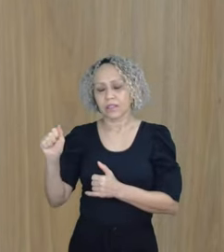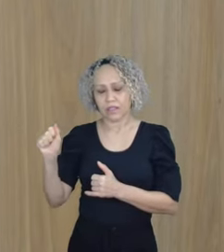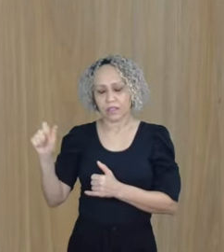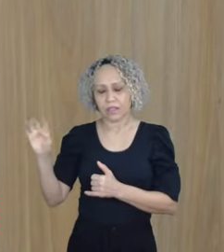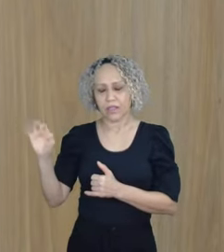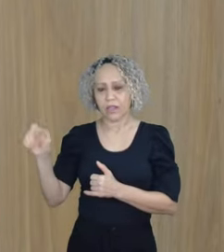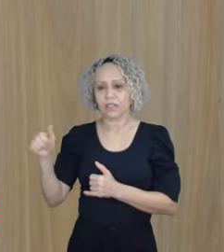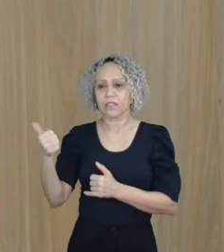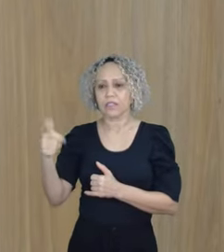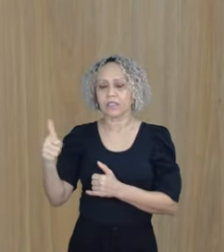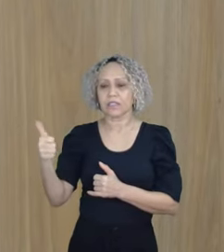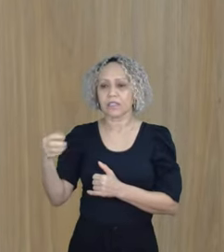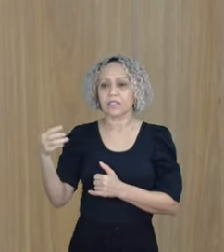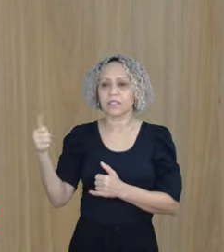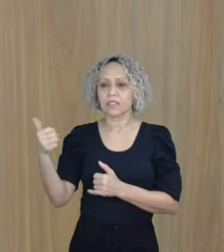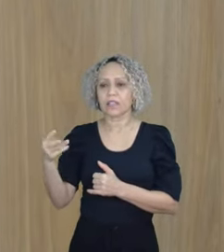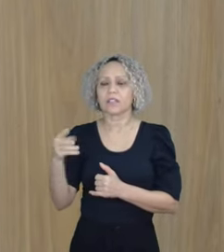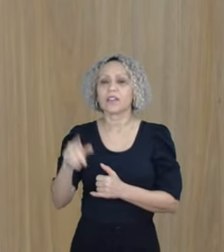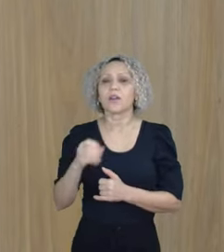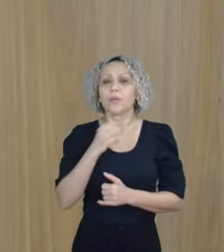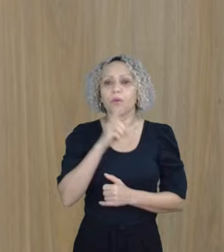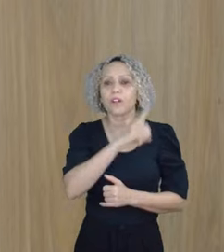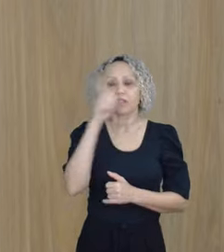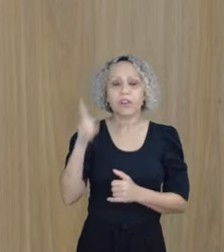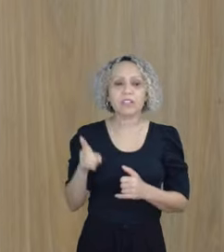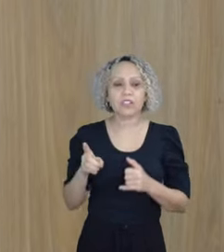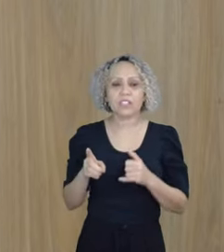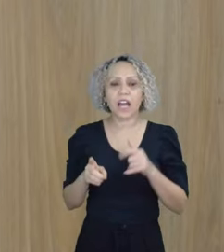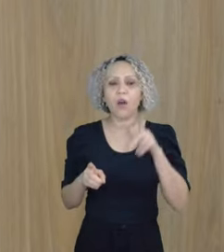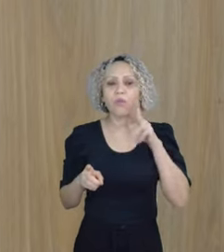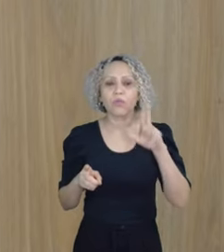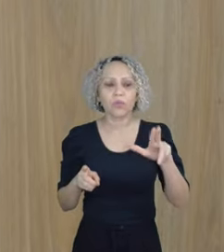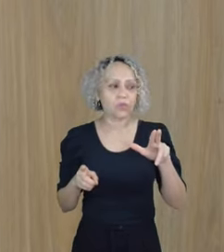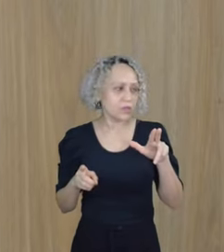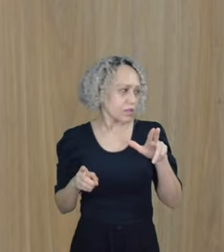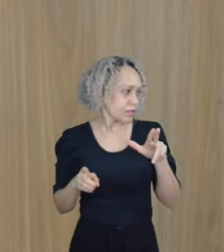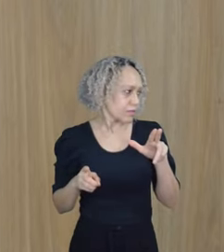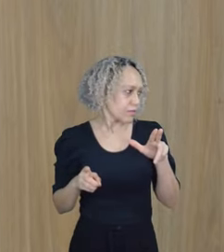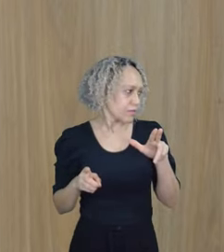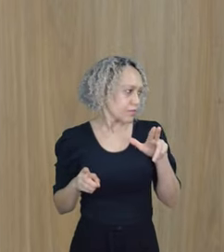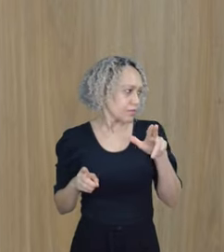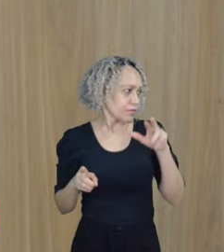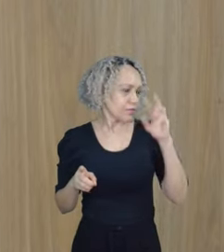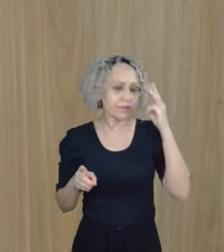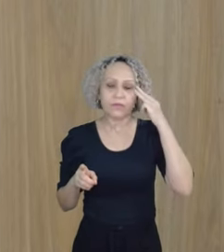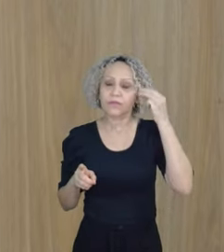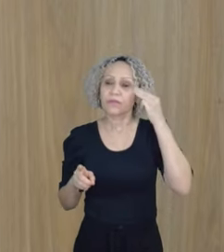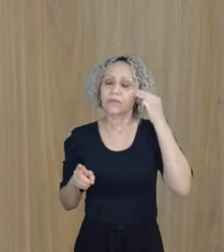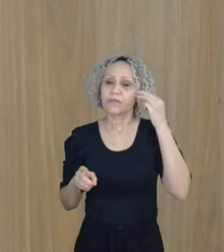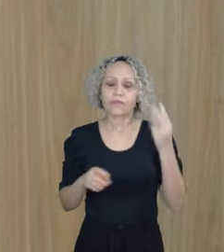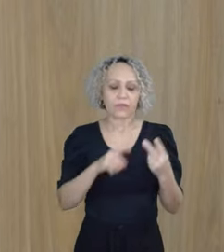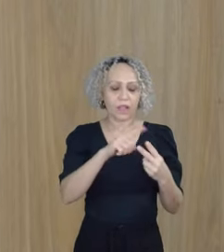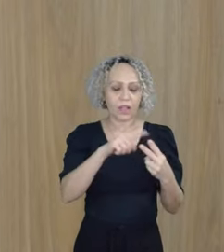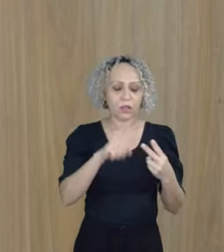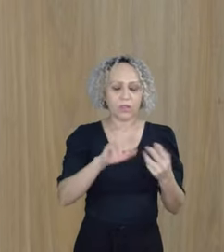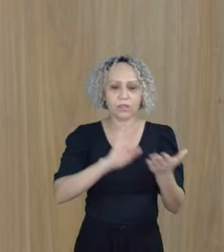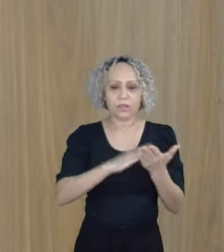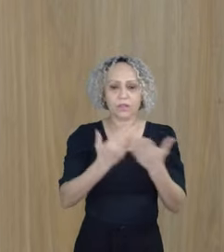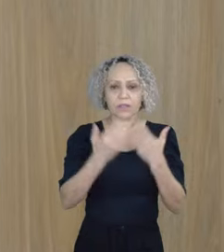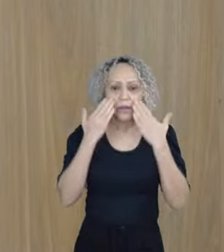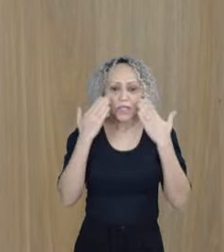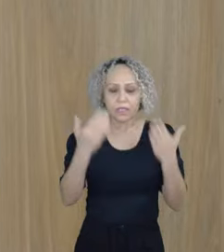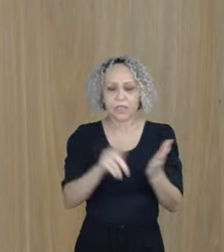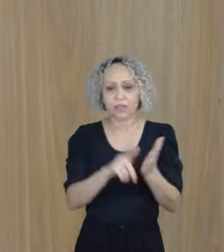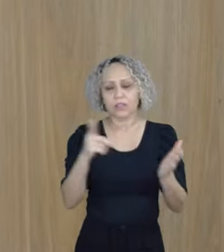canal 1313. Bom dia para Lúcia, bom dia para Marilene, as nossas intérpretes que apresentam este jornal em língua brasileira